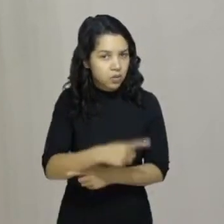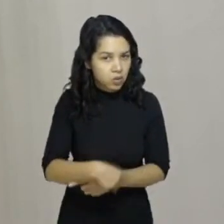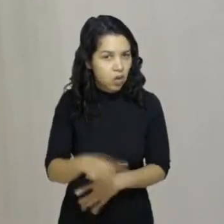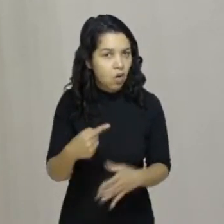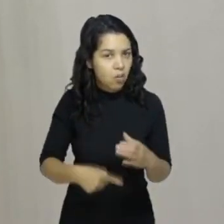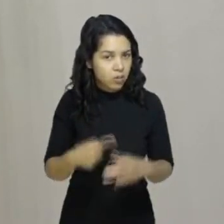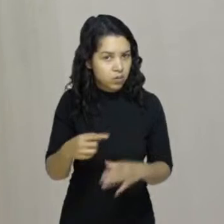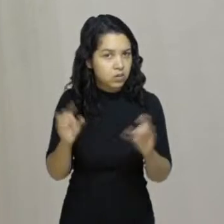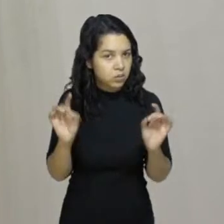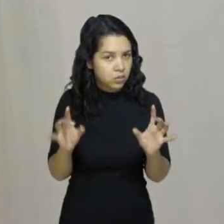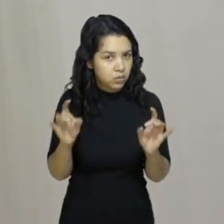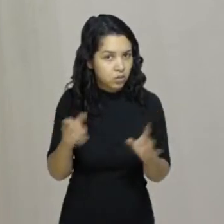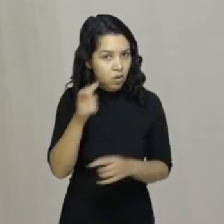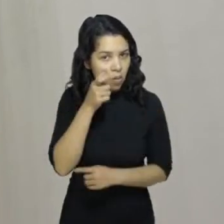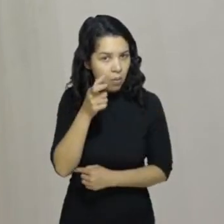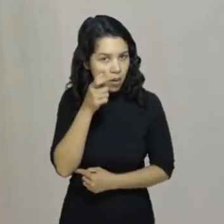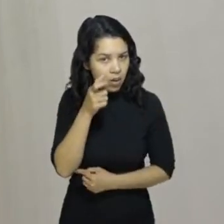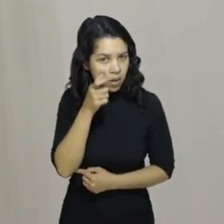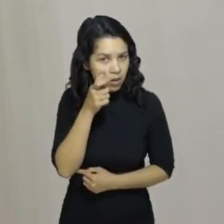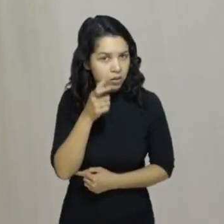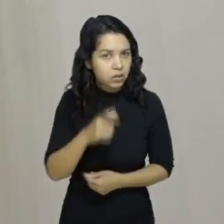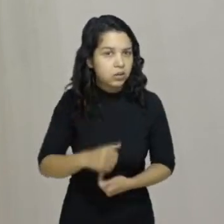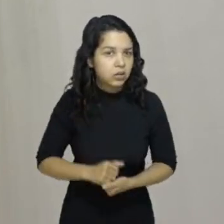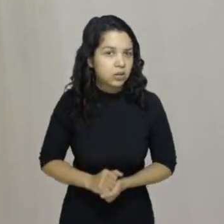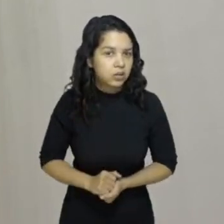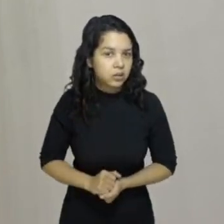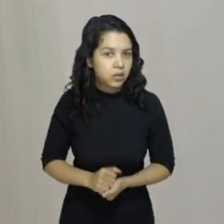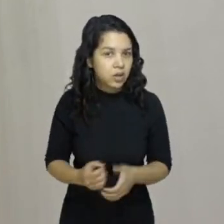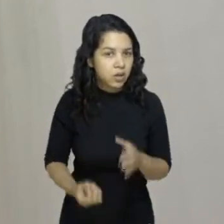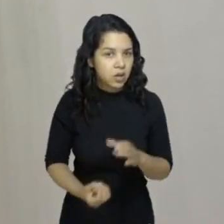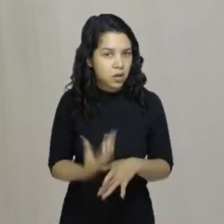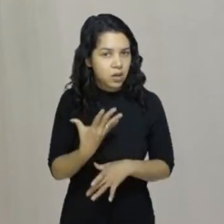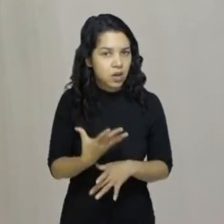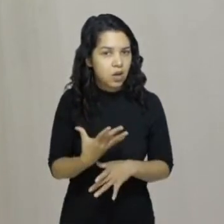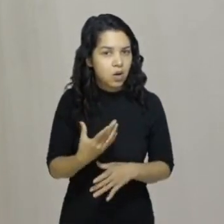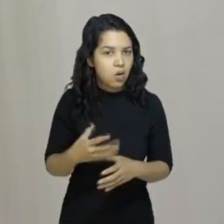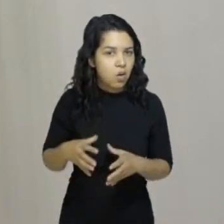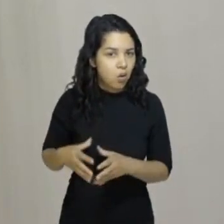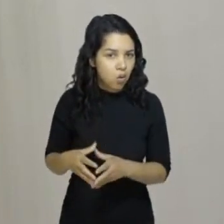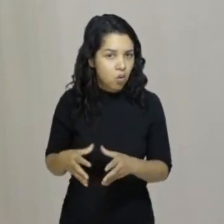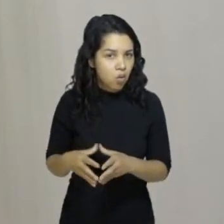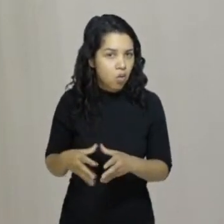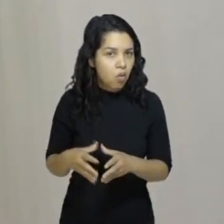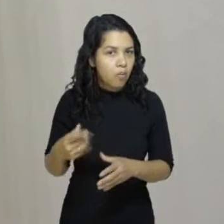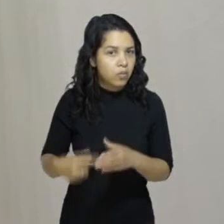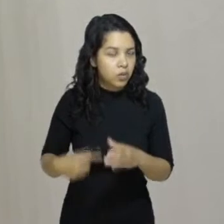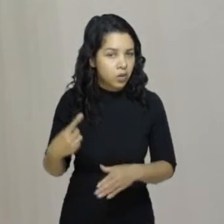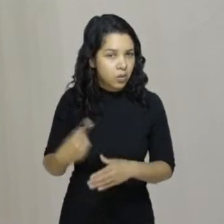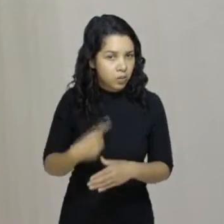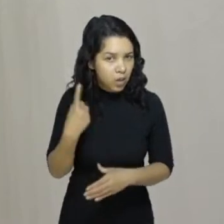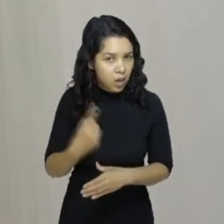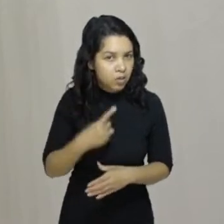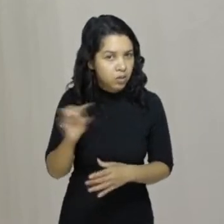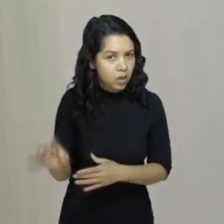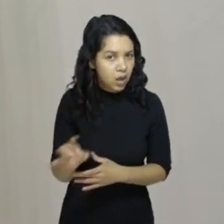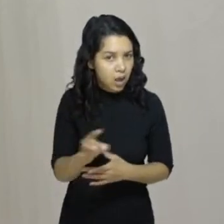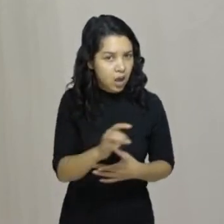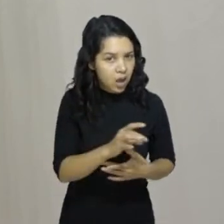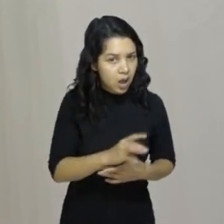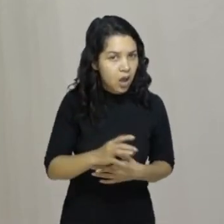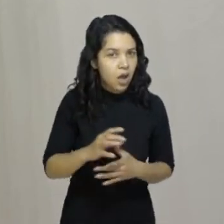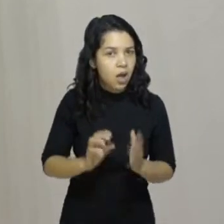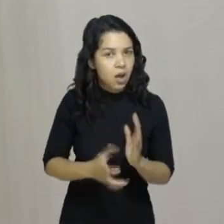especial de acompanhamento uma criar um grupo de Deputados de cada partido para fazer uma comissão especial de acompanhamento